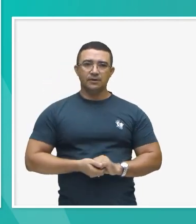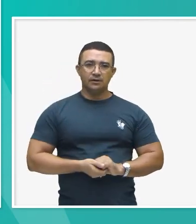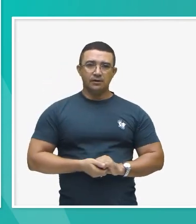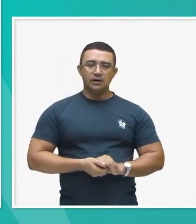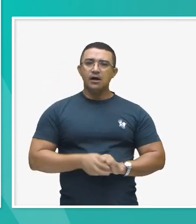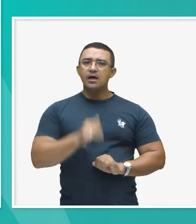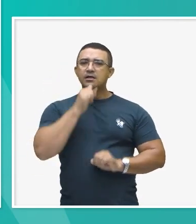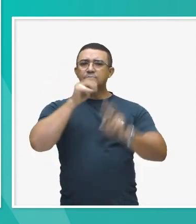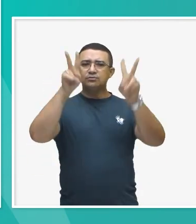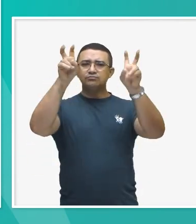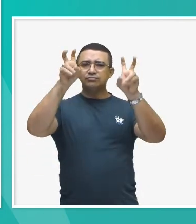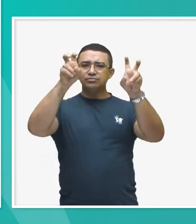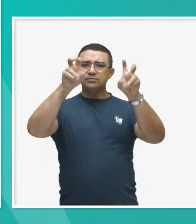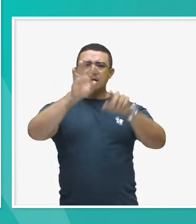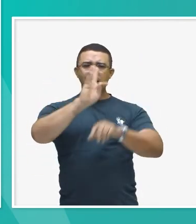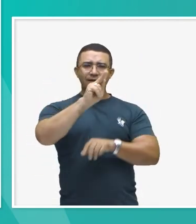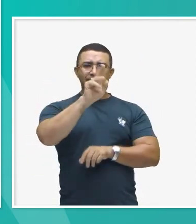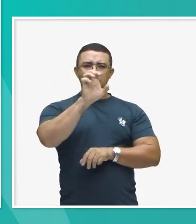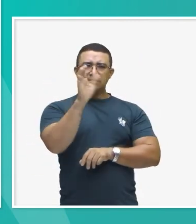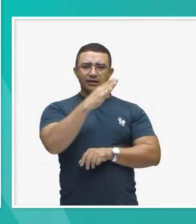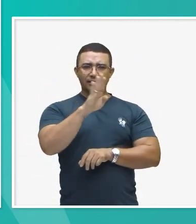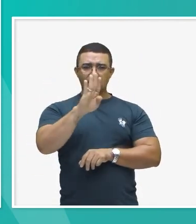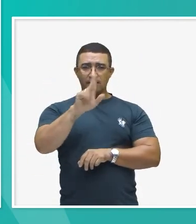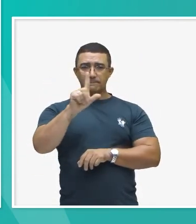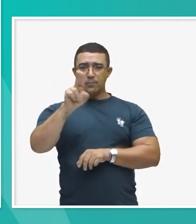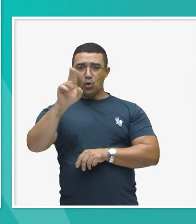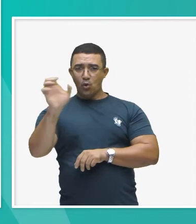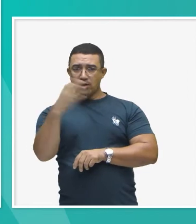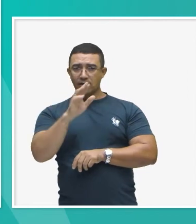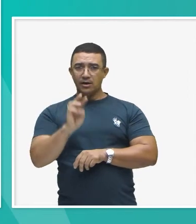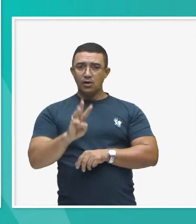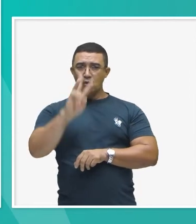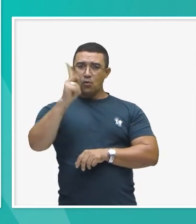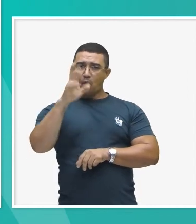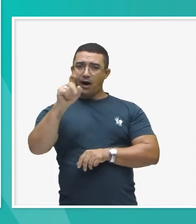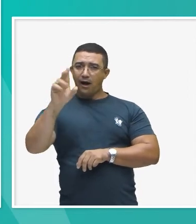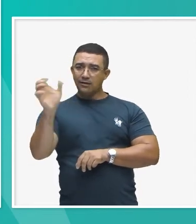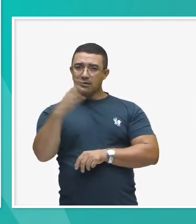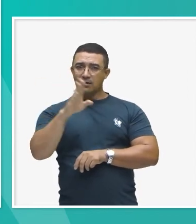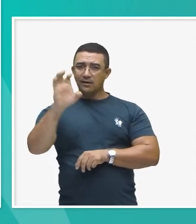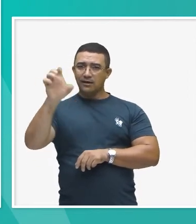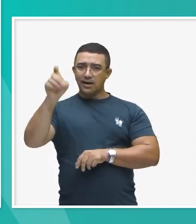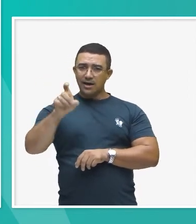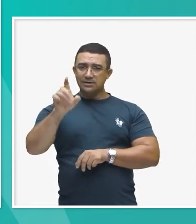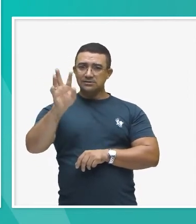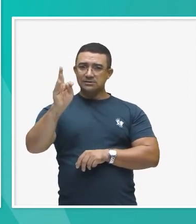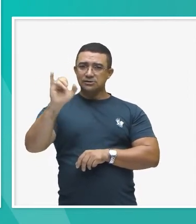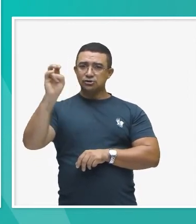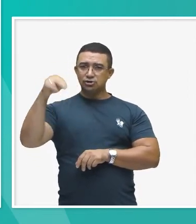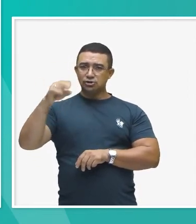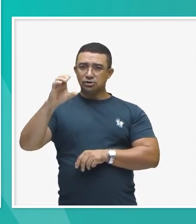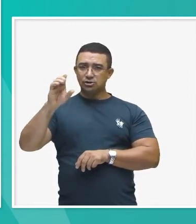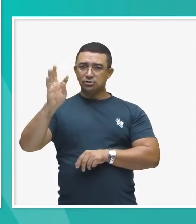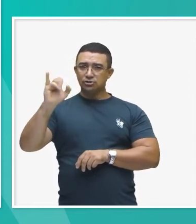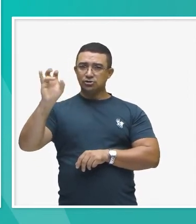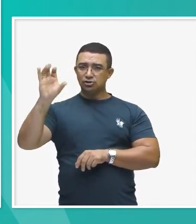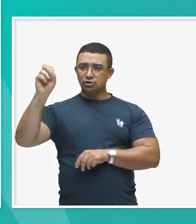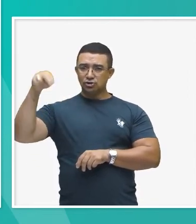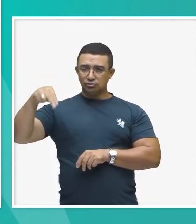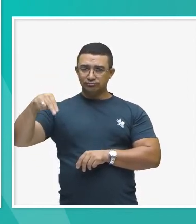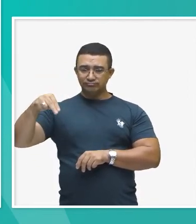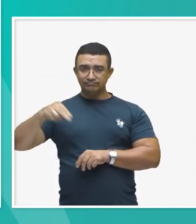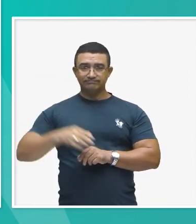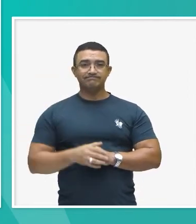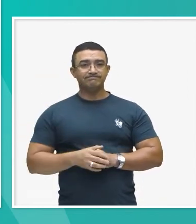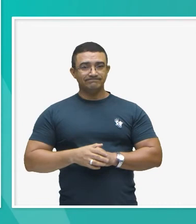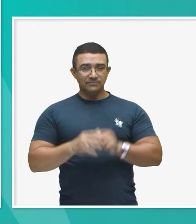Whale Extinction. The Blue Whale Extinction. Aí tem um pequeno fragmento do texto, né? Só para vocês prestarem